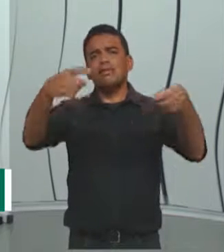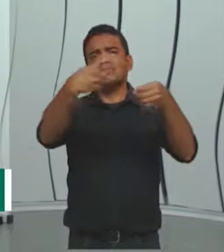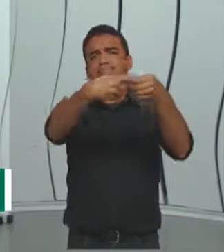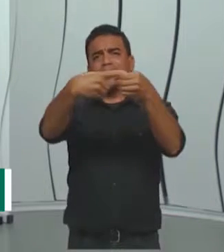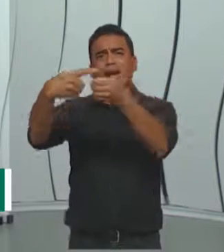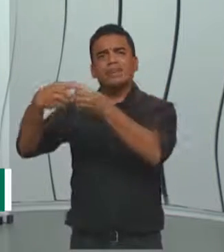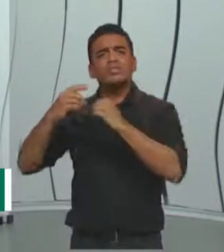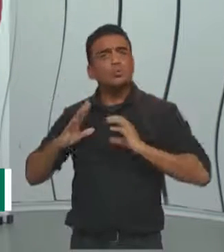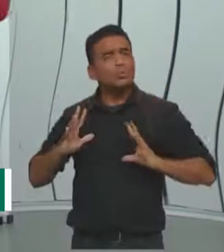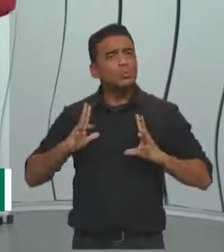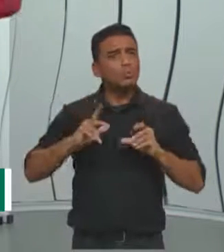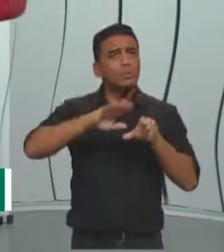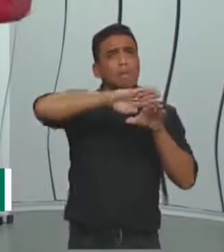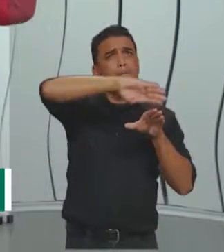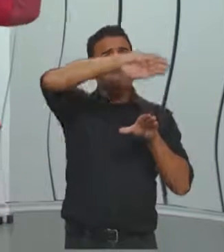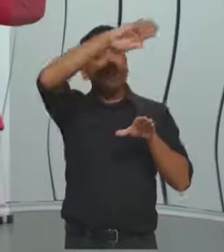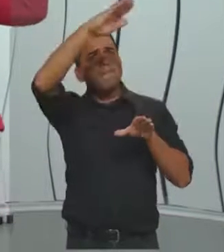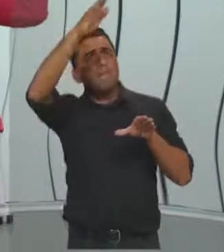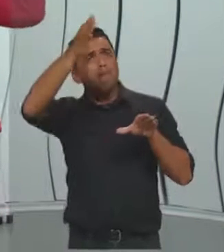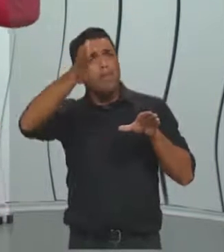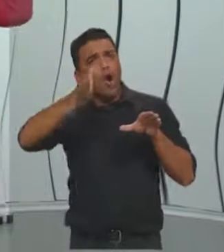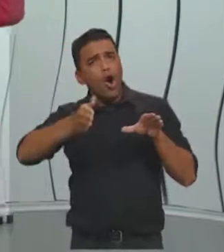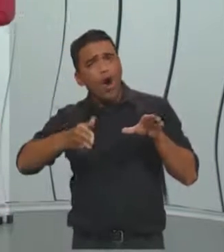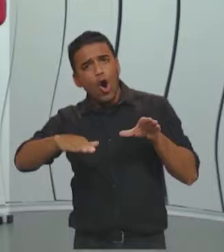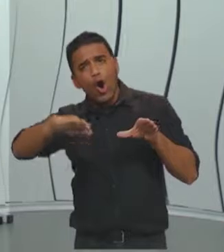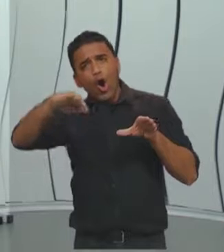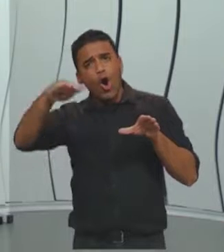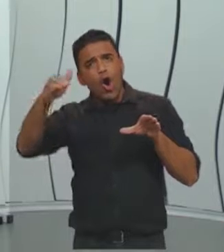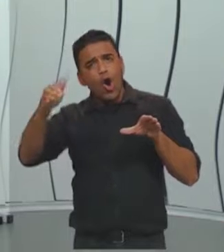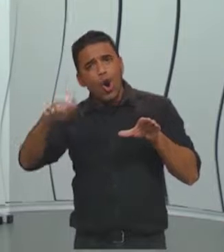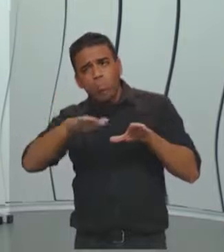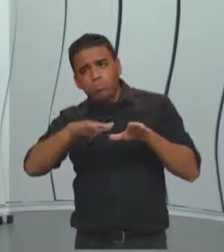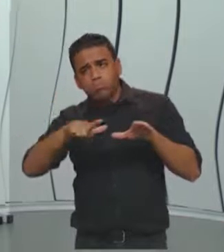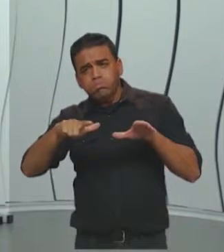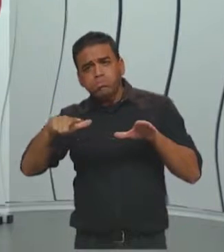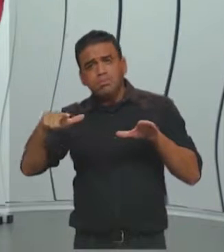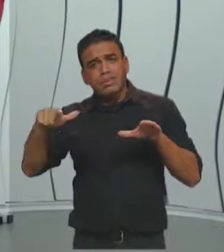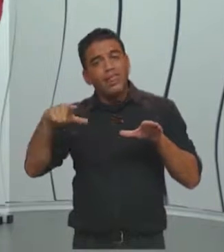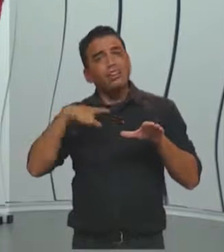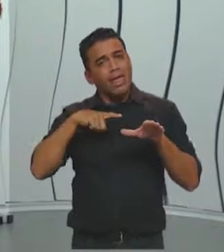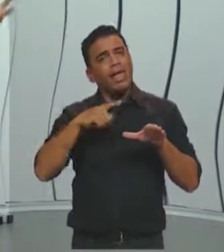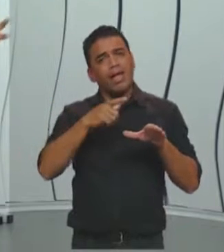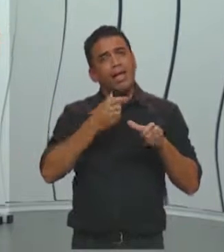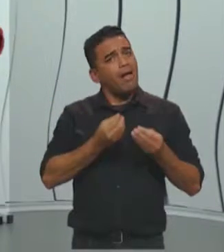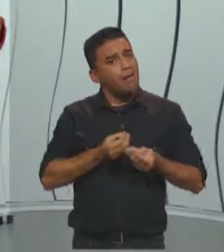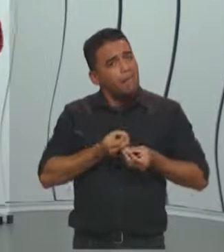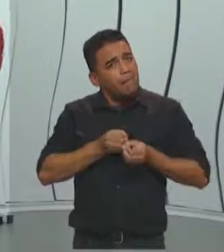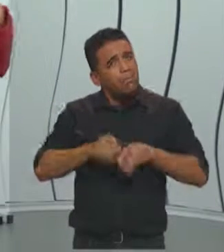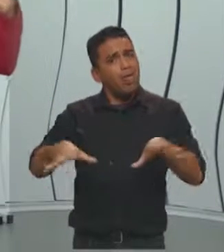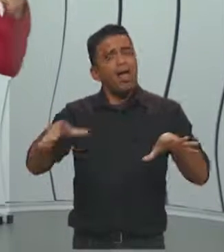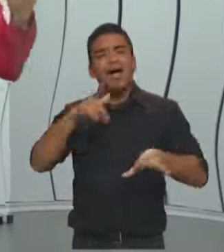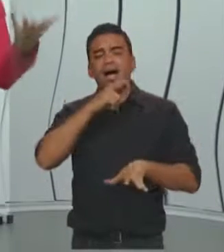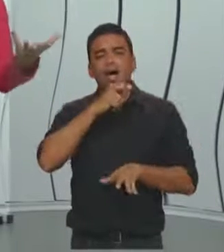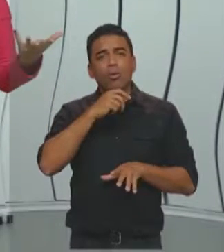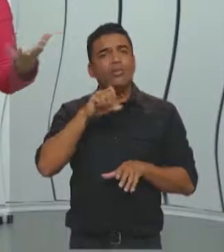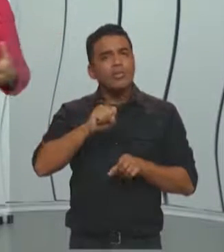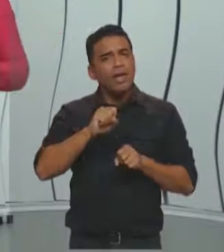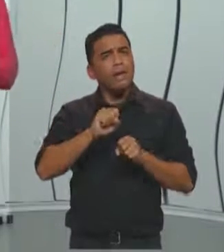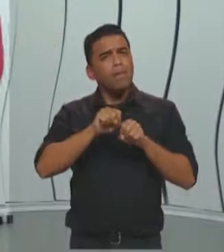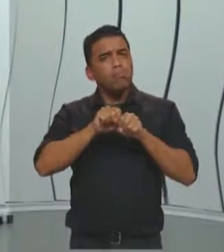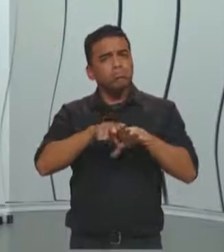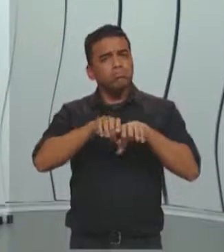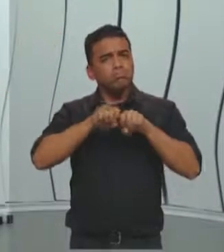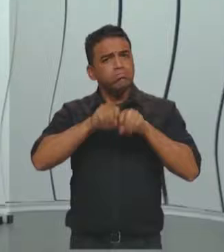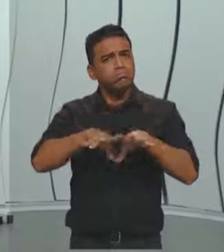água, desde os morros aí da sua cidade até a parte mais plana, recebe água. Por quê? Porque existe uma bomba